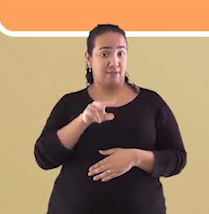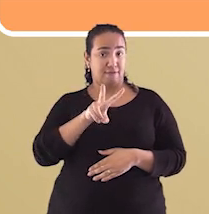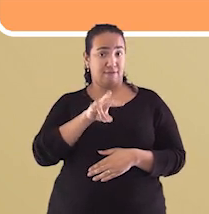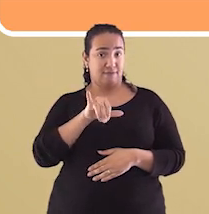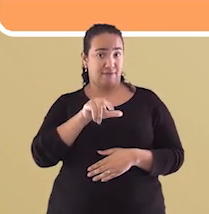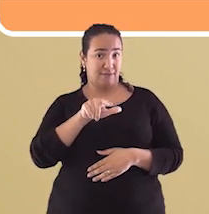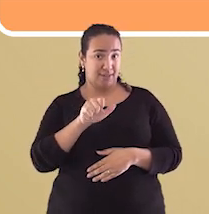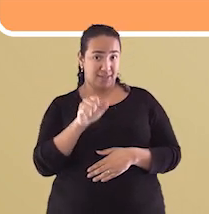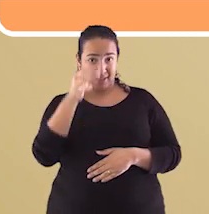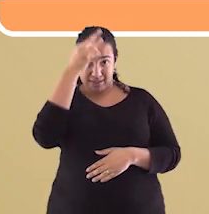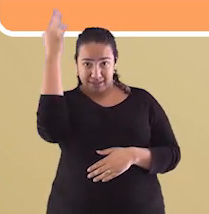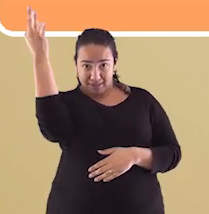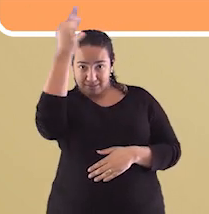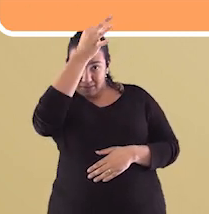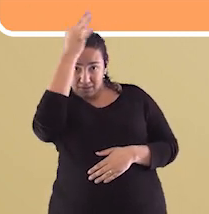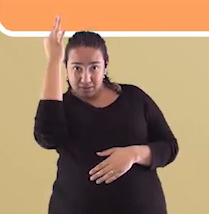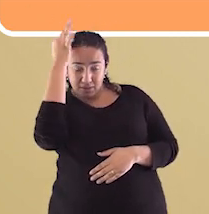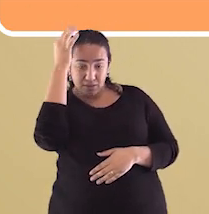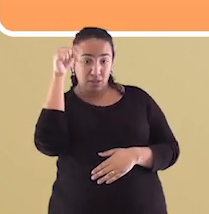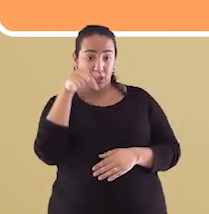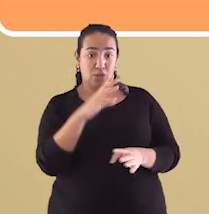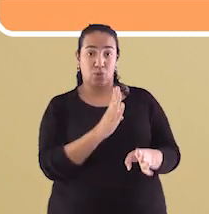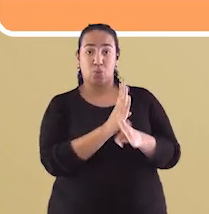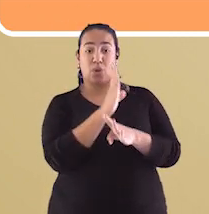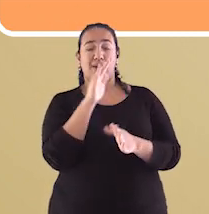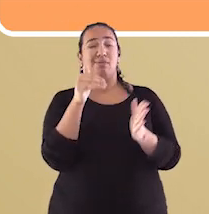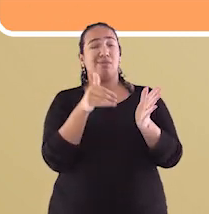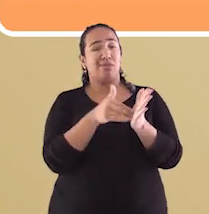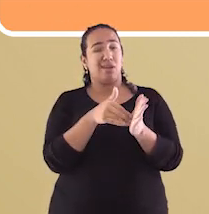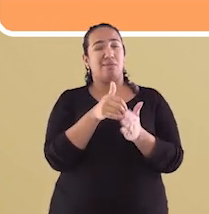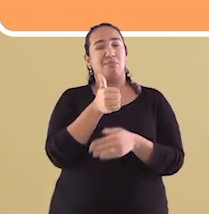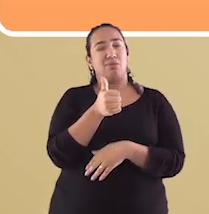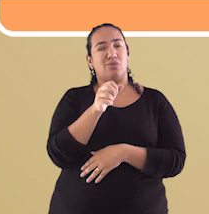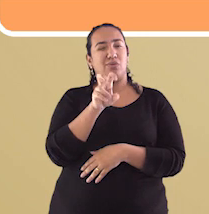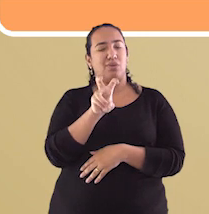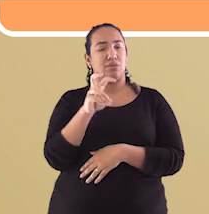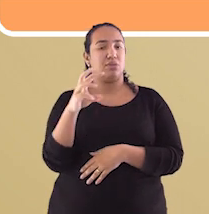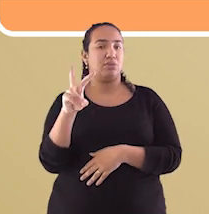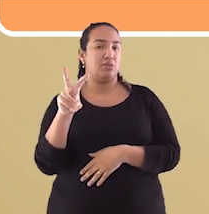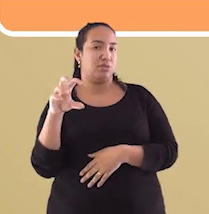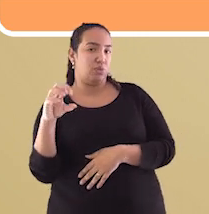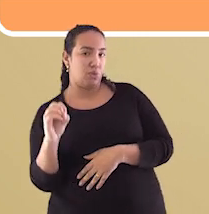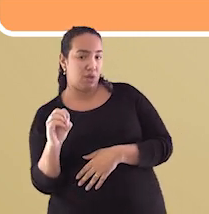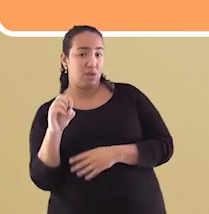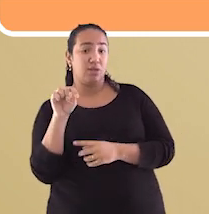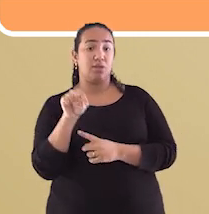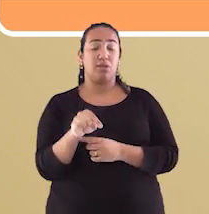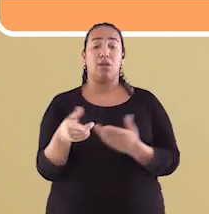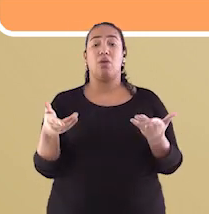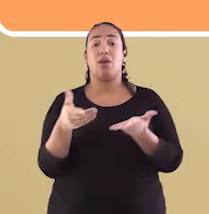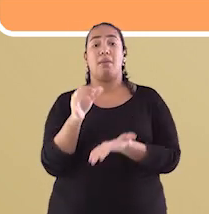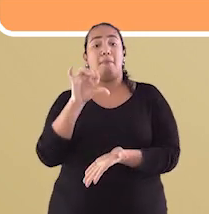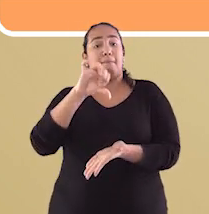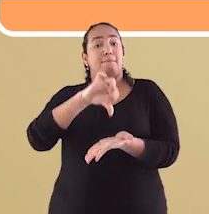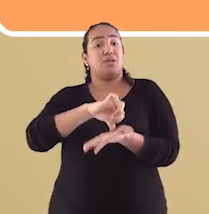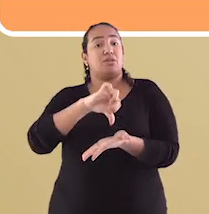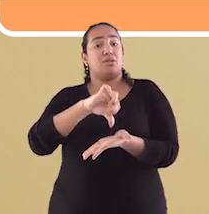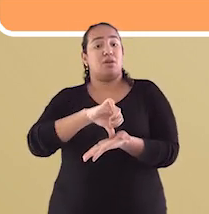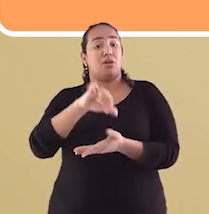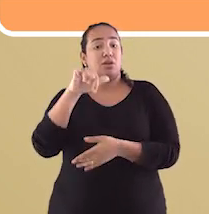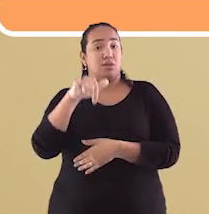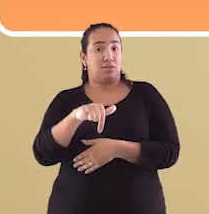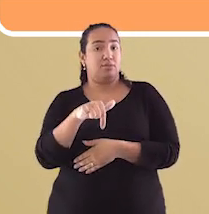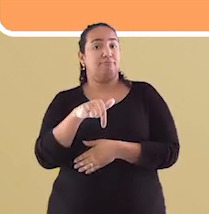Santo, desde que foi descoberta até 1550, mais ou menos, se tornou a capital